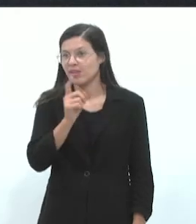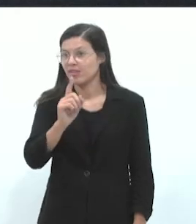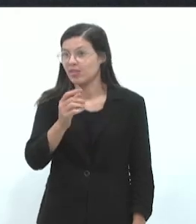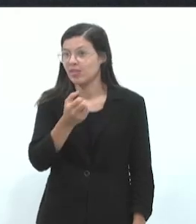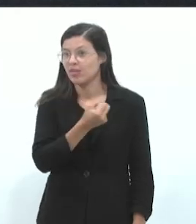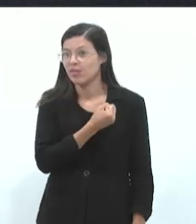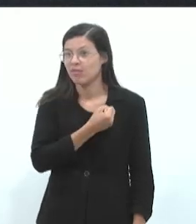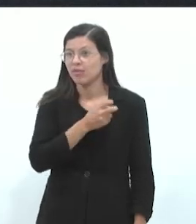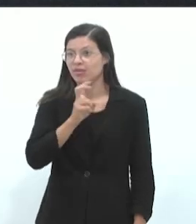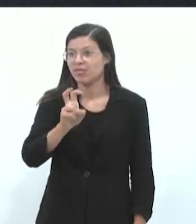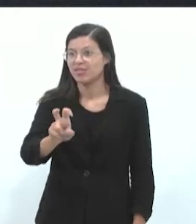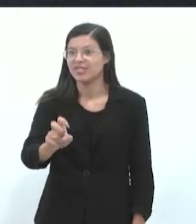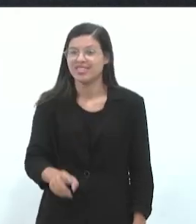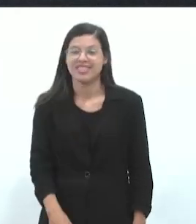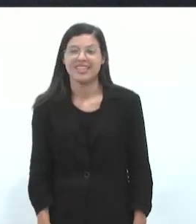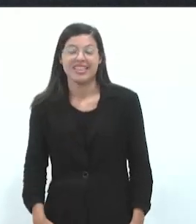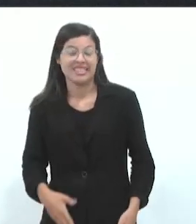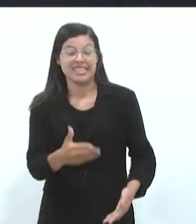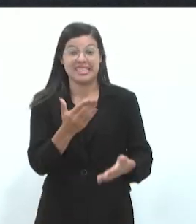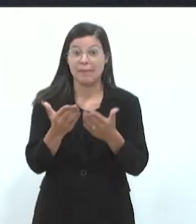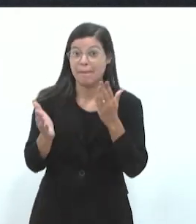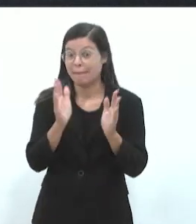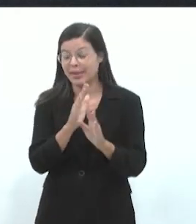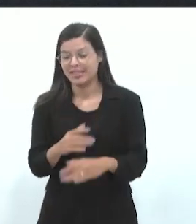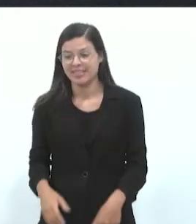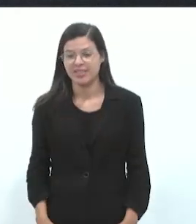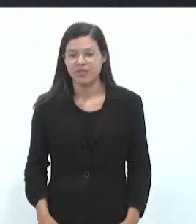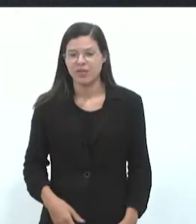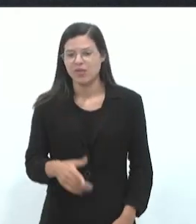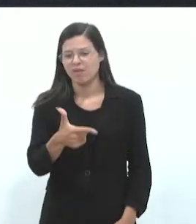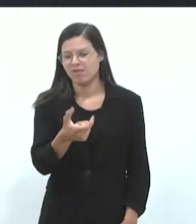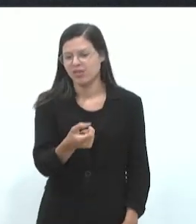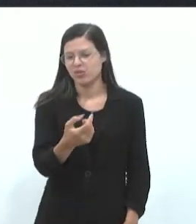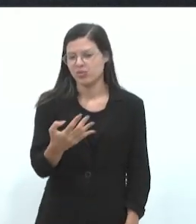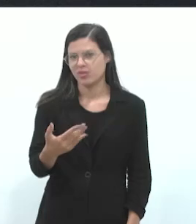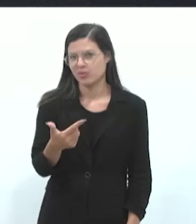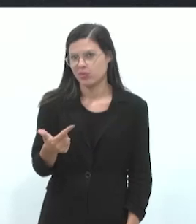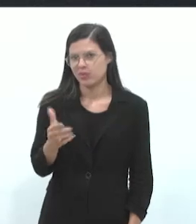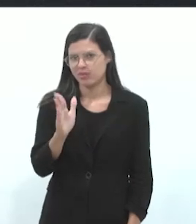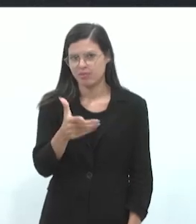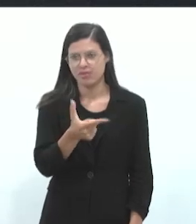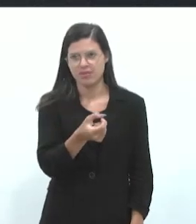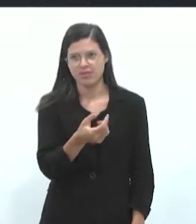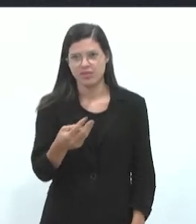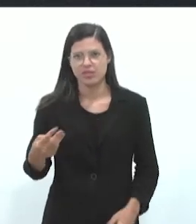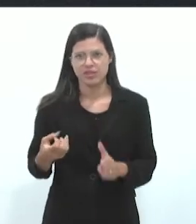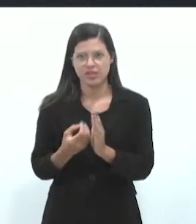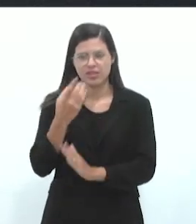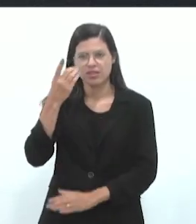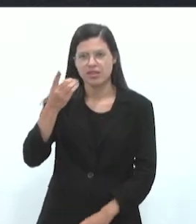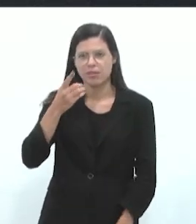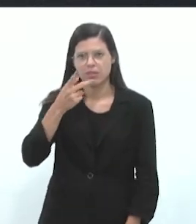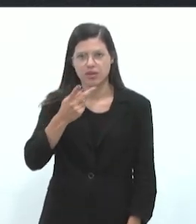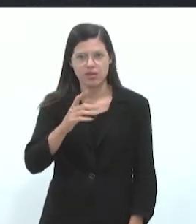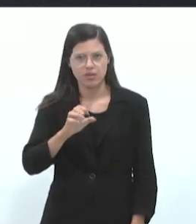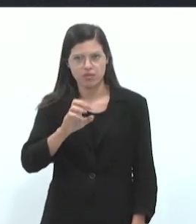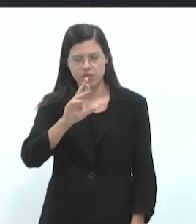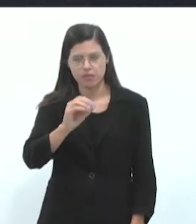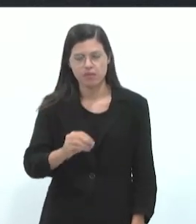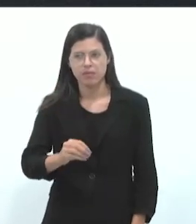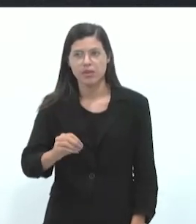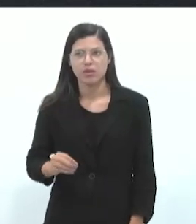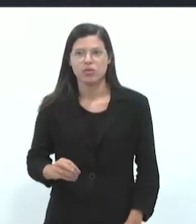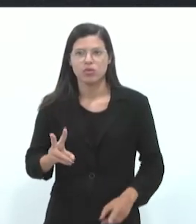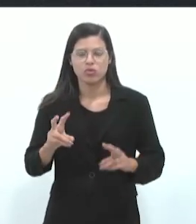Até desestabilizou. 5, projeto de lei 2042 de 23, de autoria do deputado Brazão, que veda a reprodução